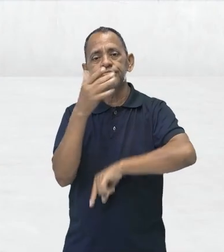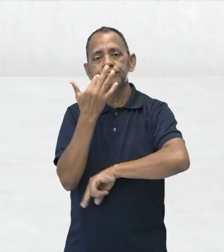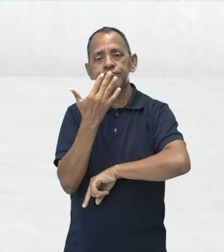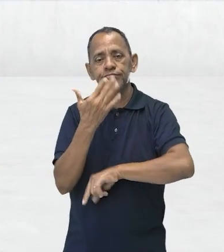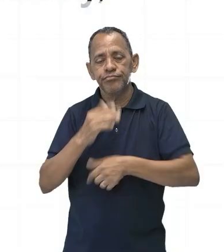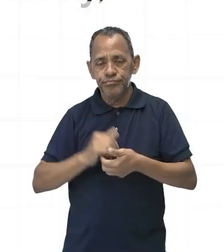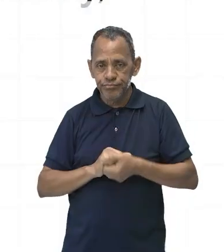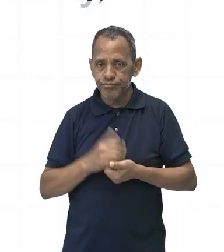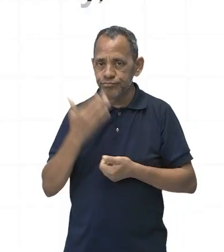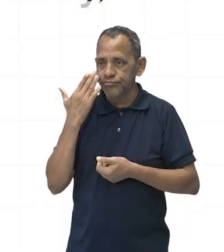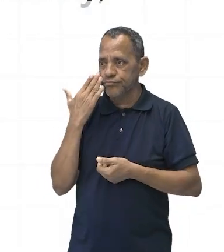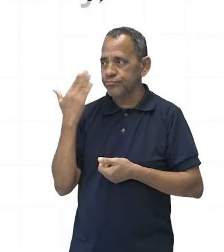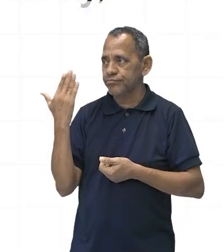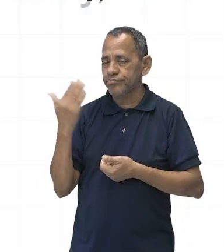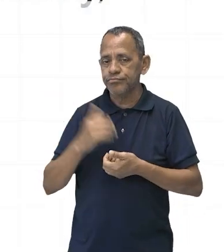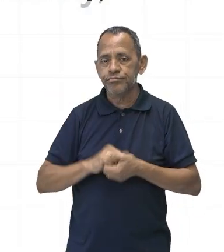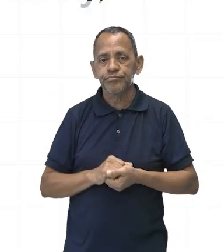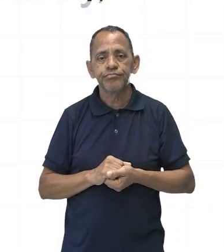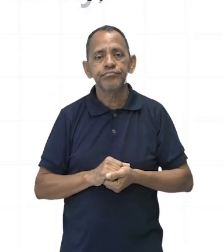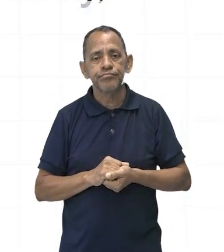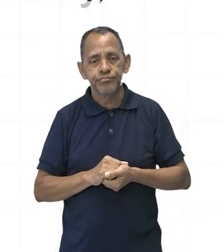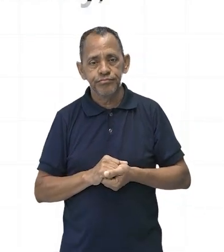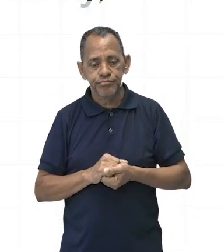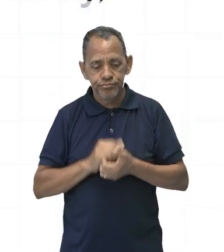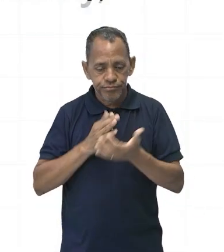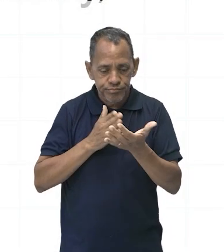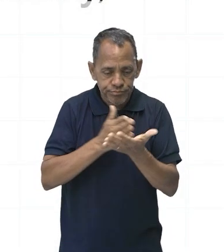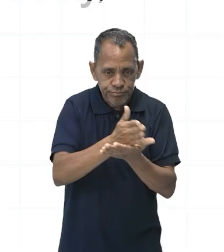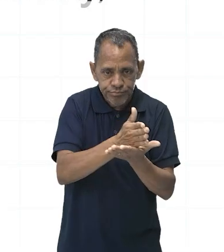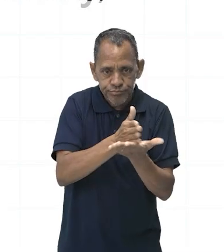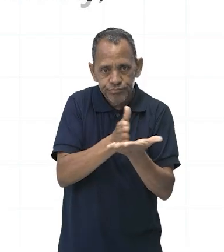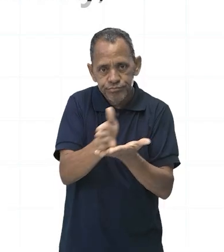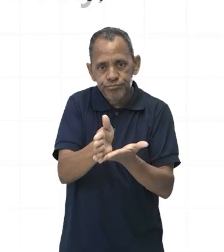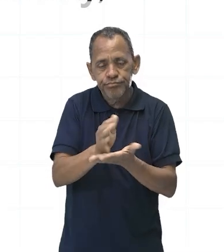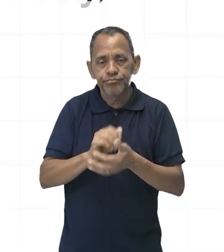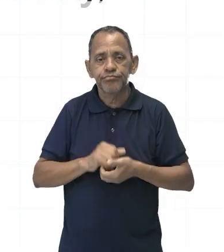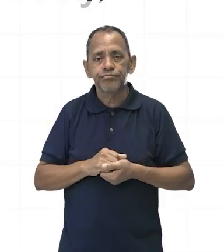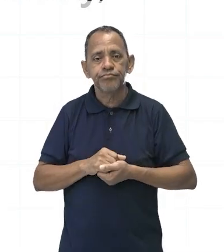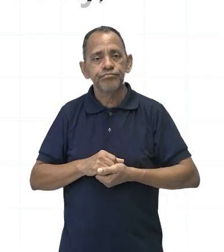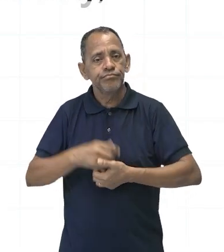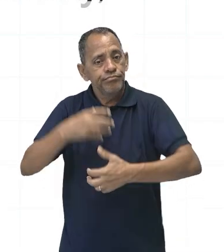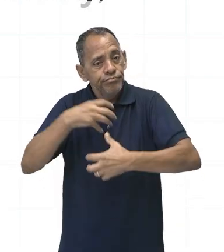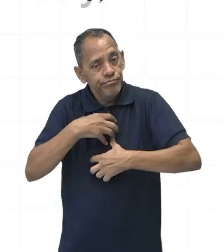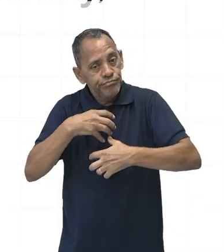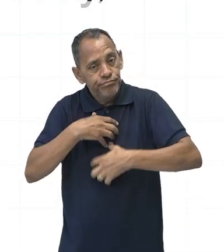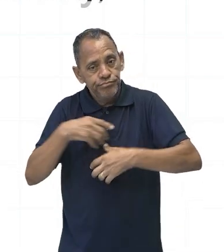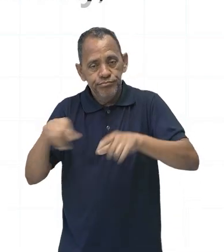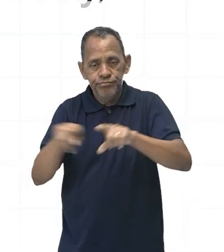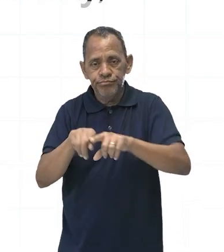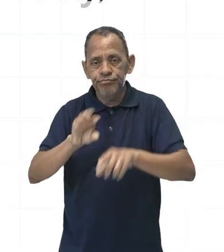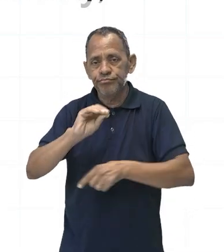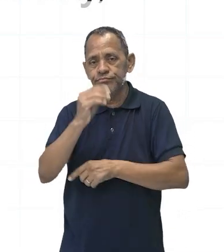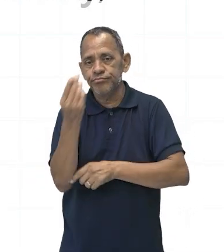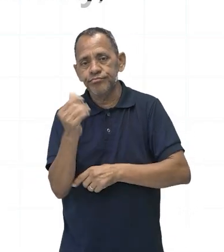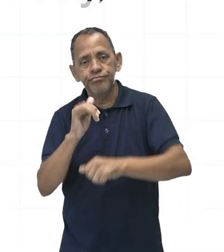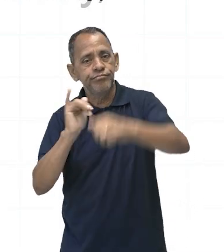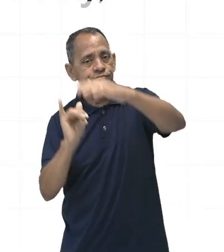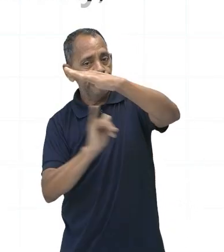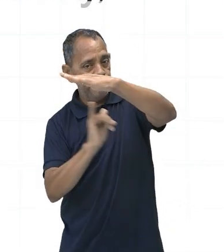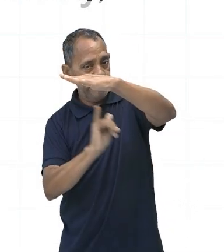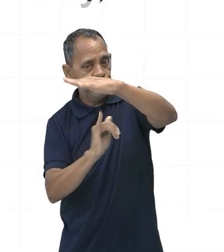cores. Vamos ver? Então, as vertentes do abstracionismo. Abstracionismo sensível ou